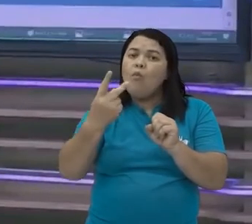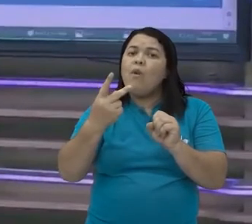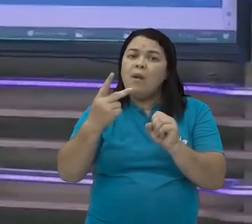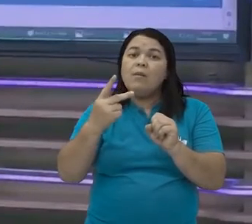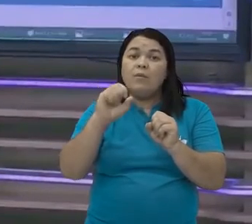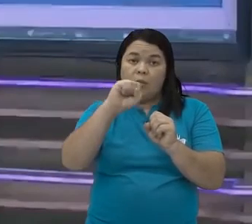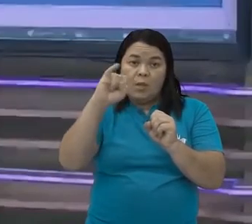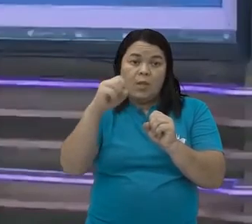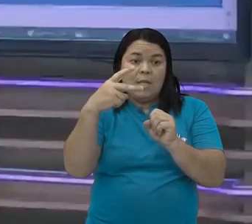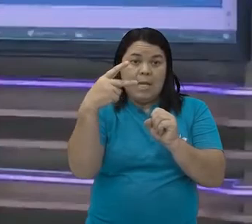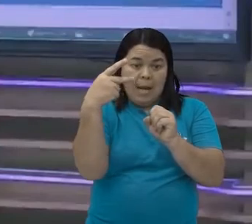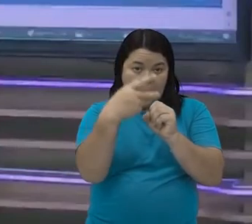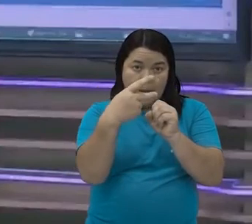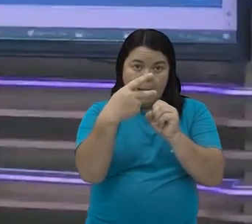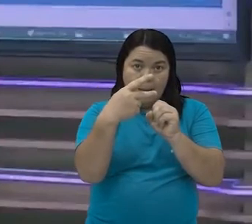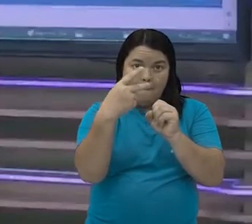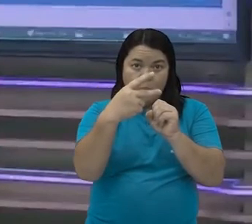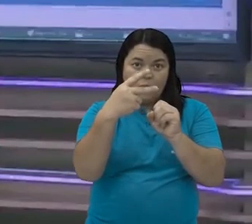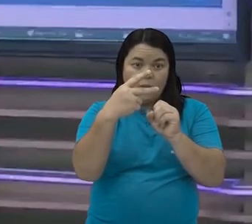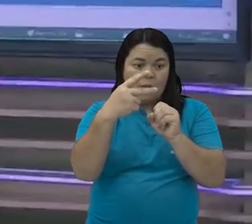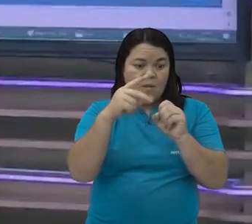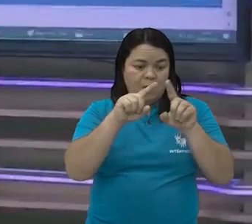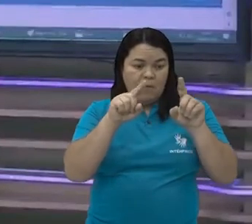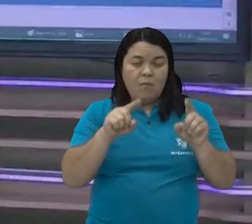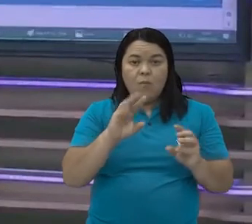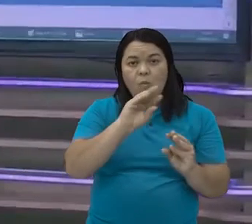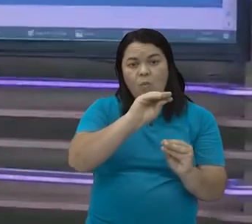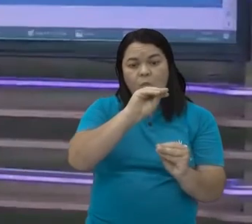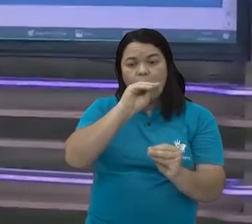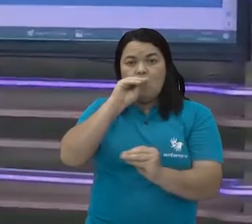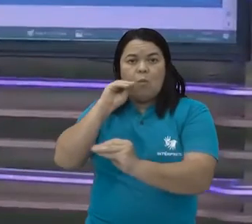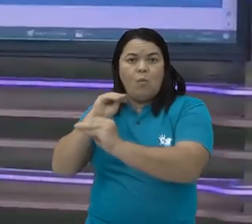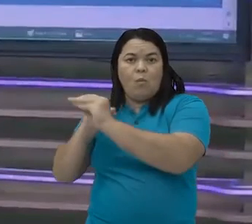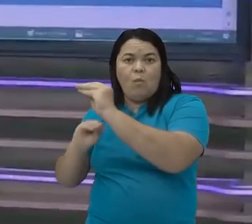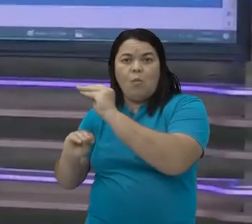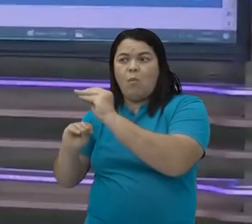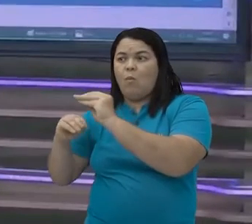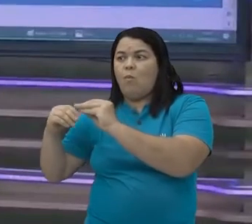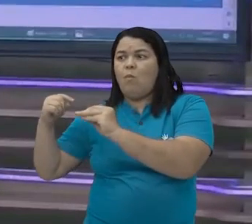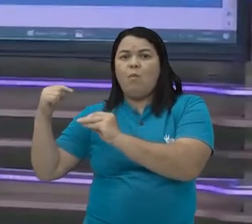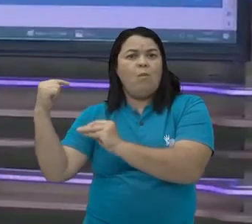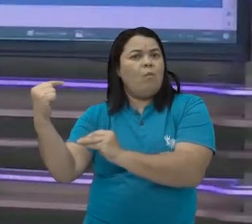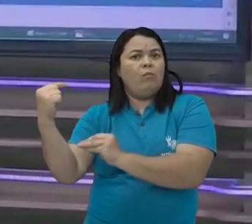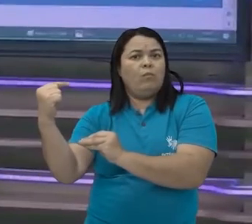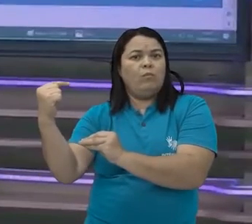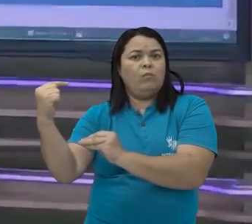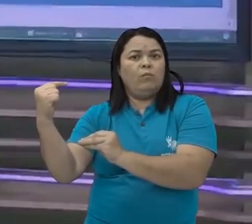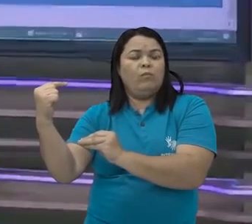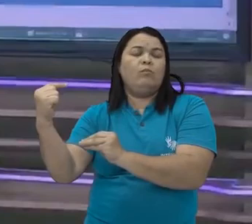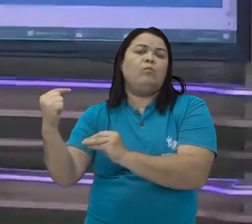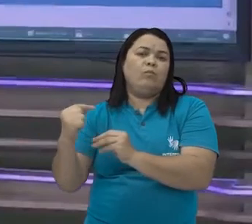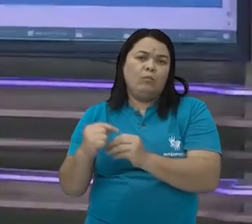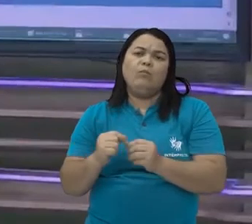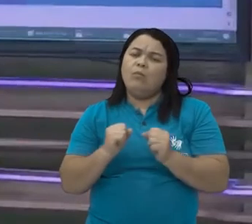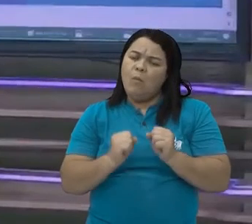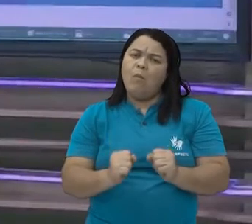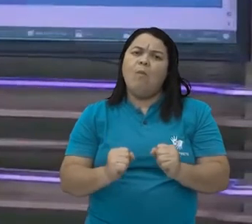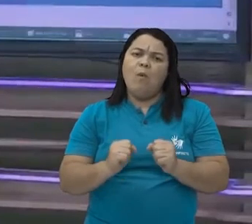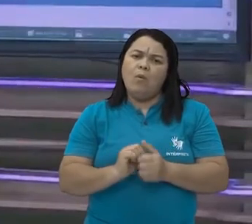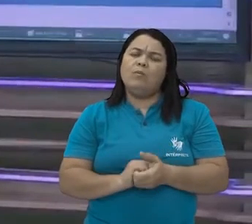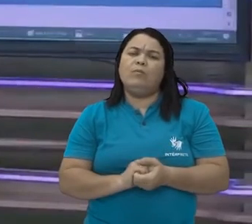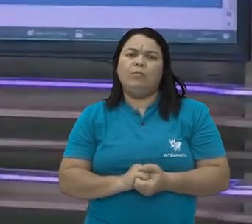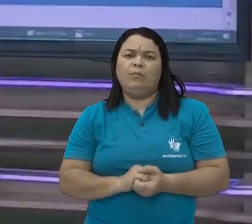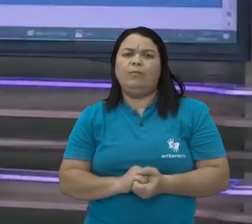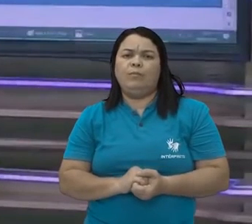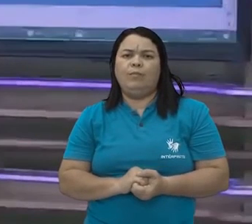inverso também acontece. Você pode trabalhar, como assim? Transformar um expoente que era positivo em um expoente que